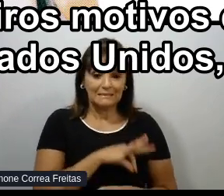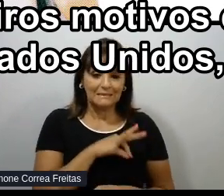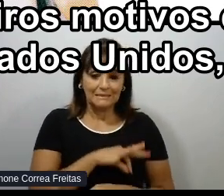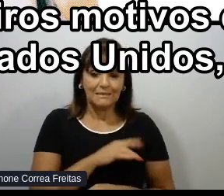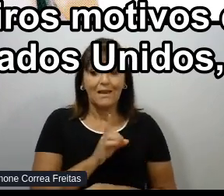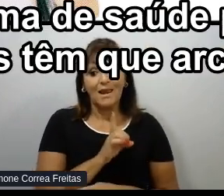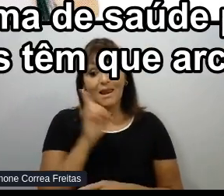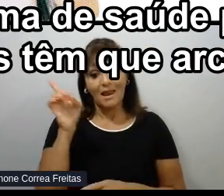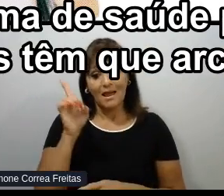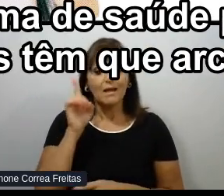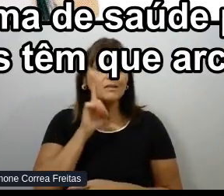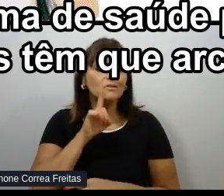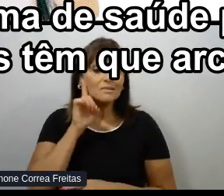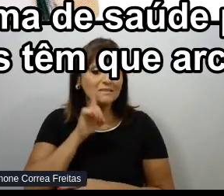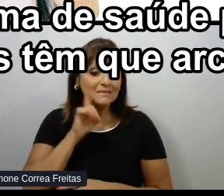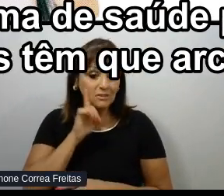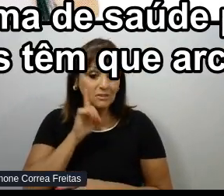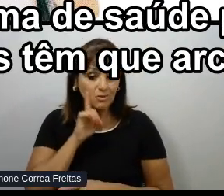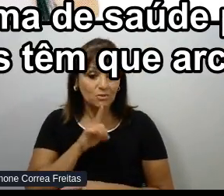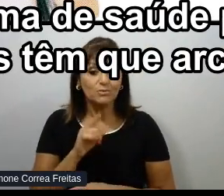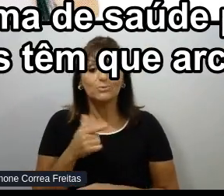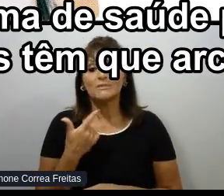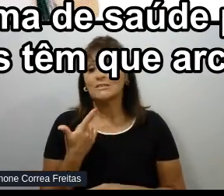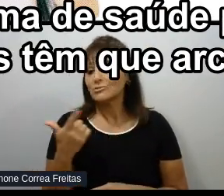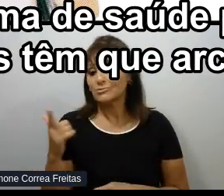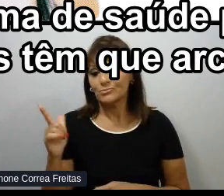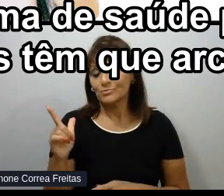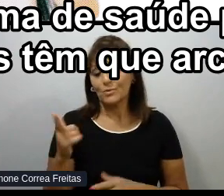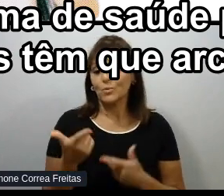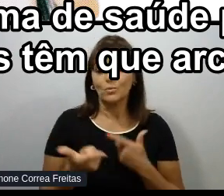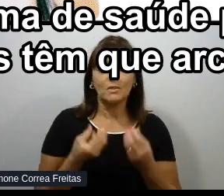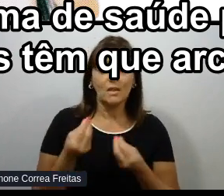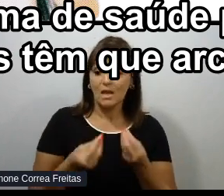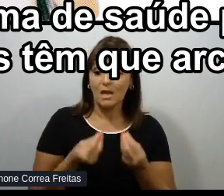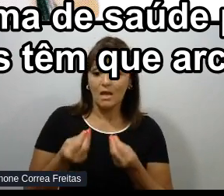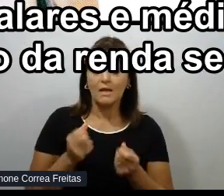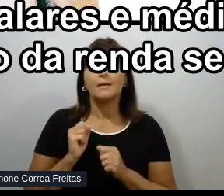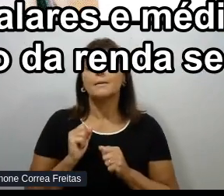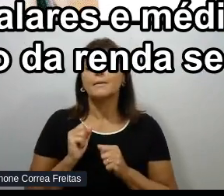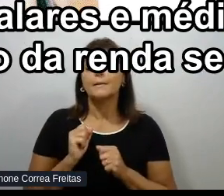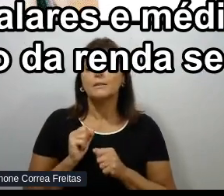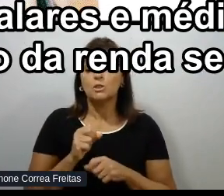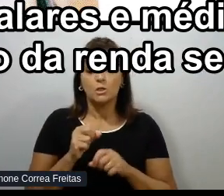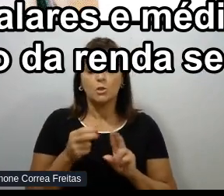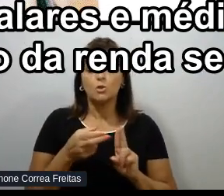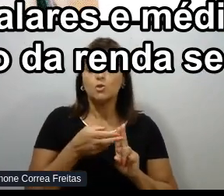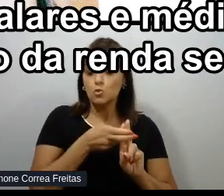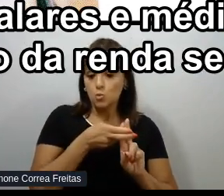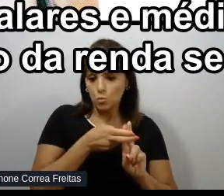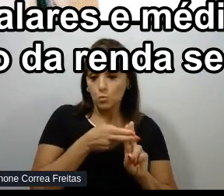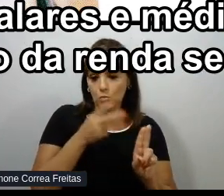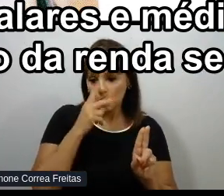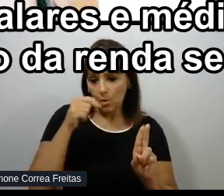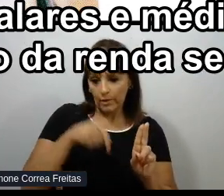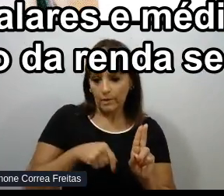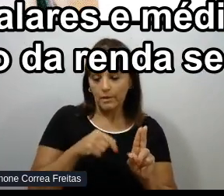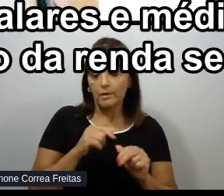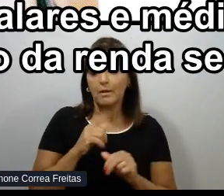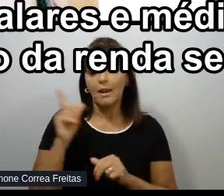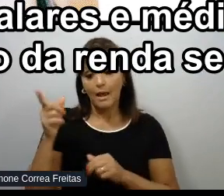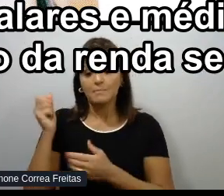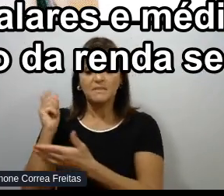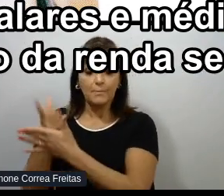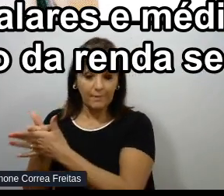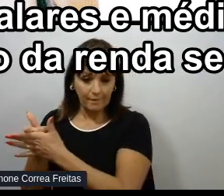Tem uma pesquisa também da Confederação Nacional dos Dirigentes Lojistas, que diz que teve um aumento de 12% no uso da internet só por pessoas na